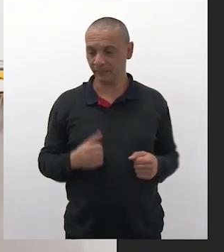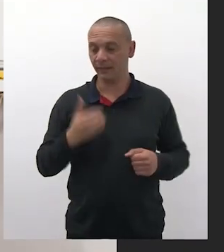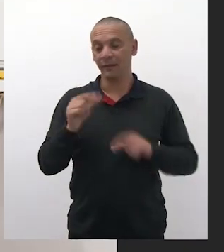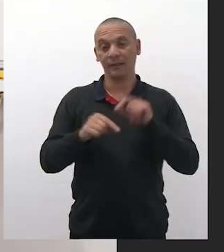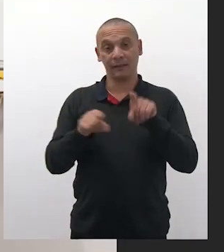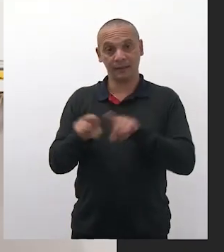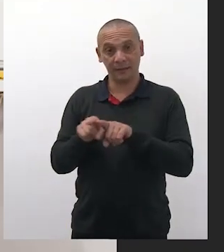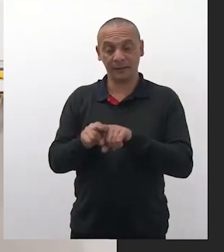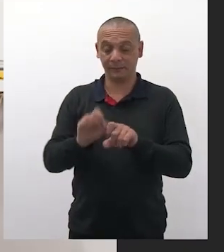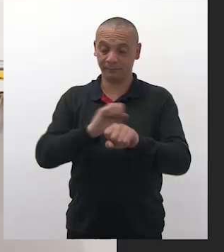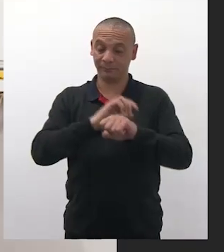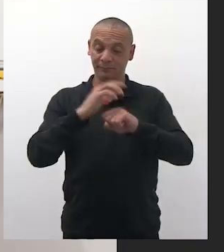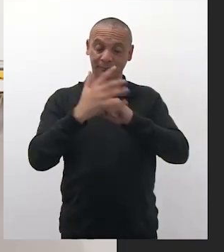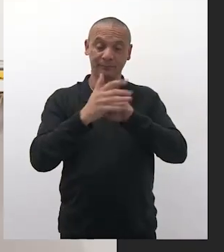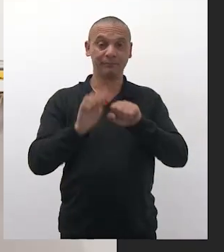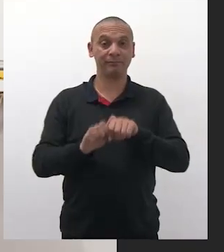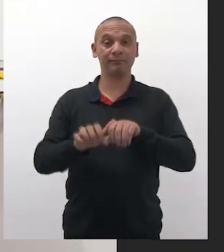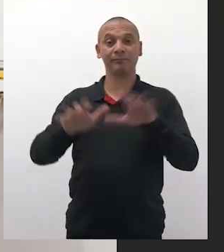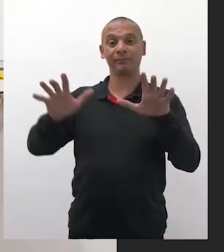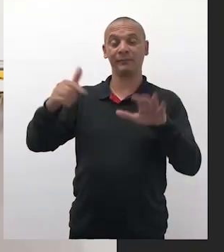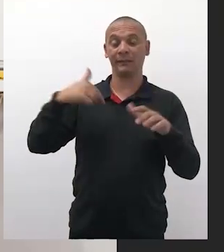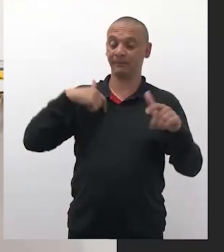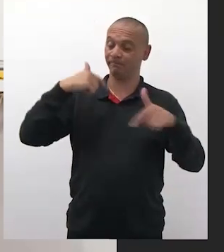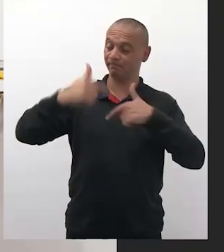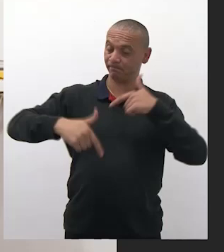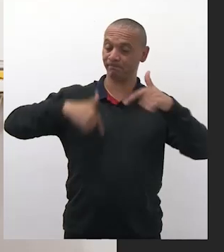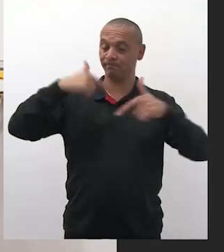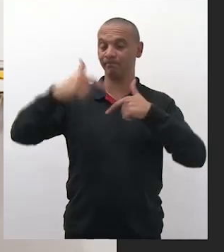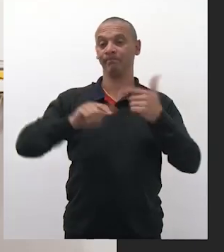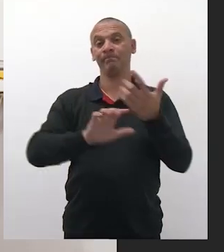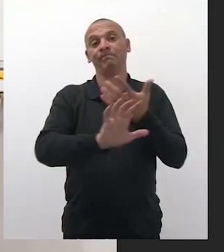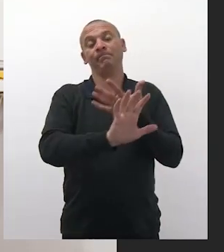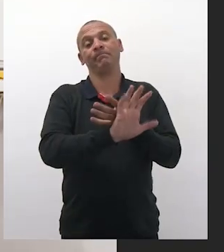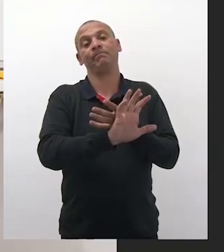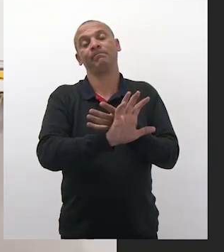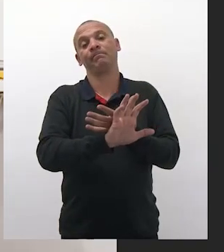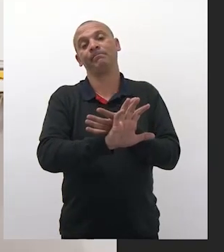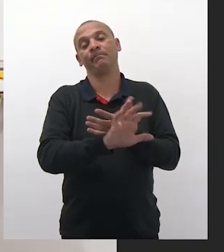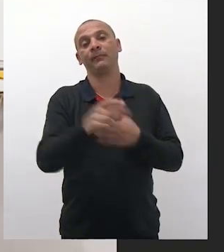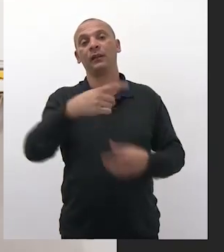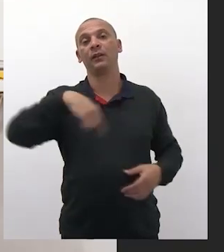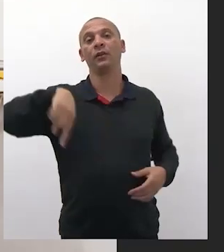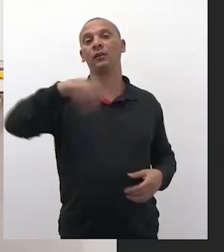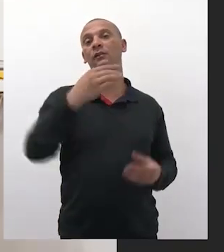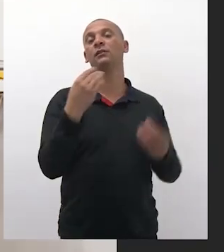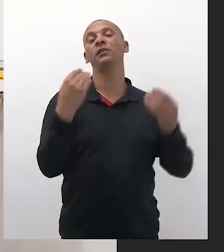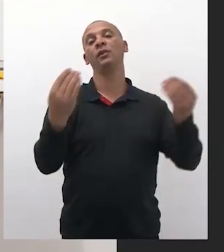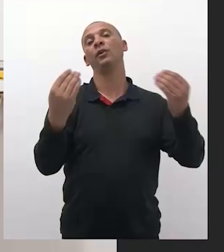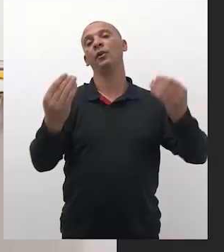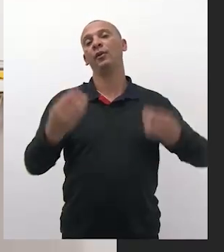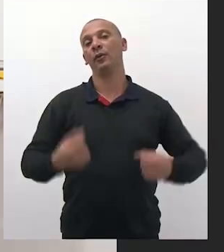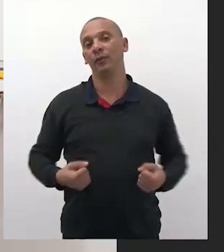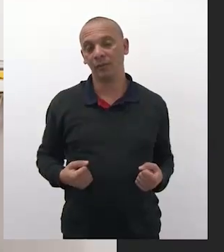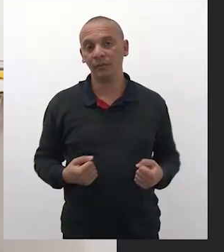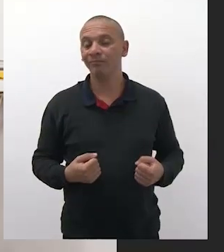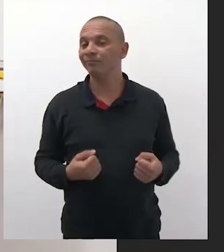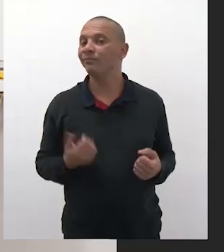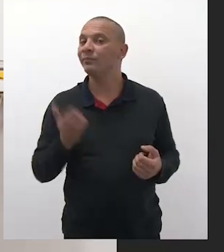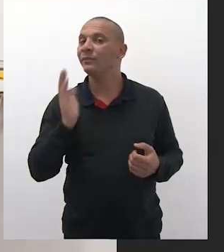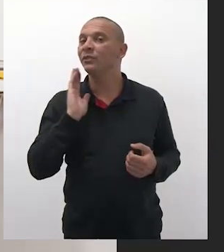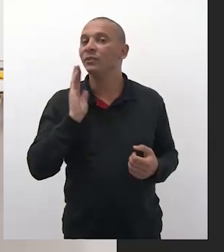E veio a pandemia, eu entrei em teletrabalho e nós já tínhamos,